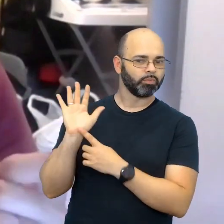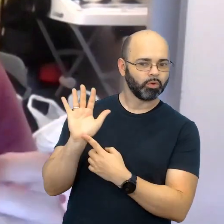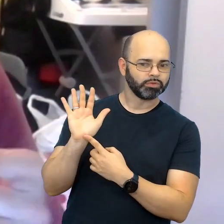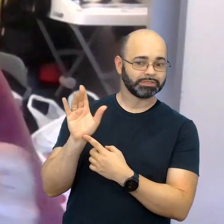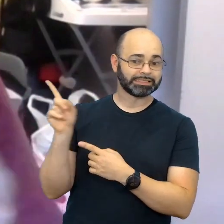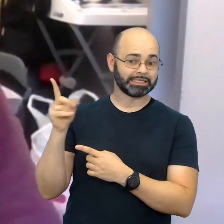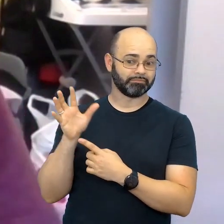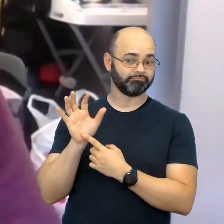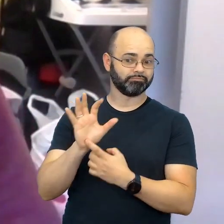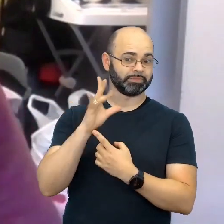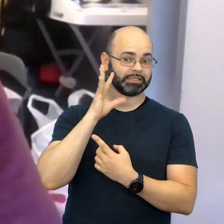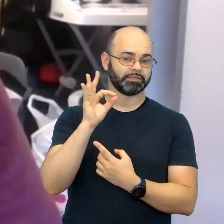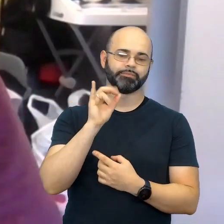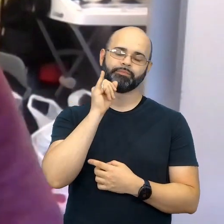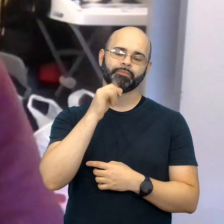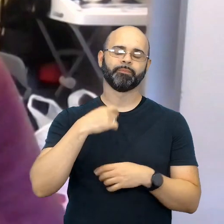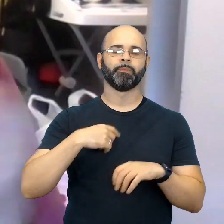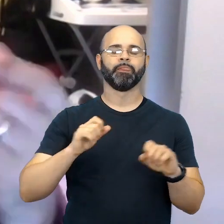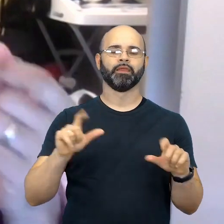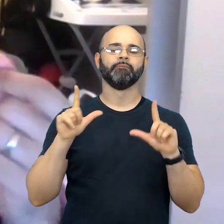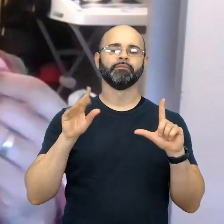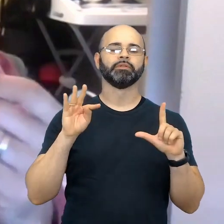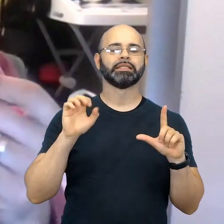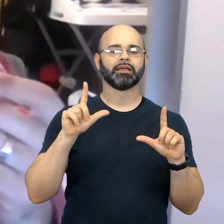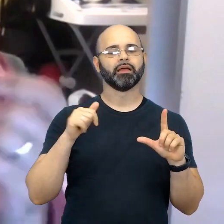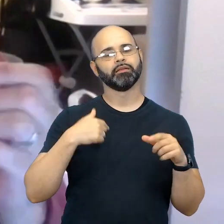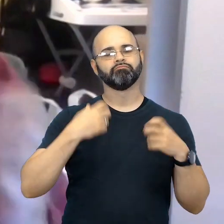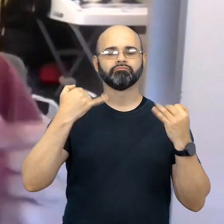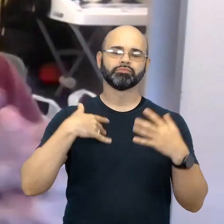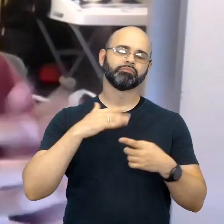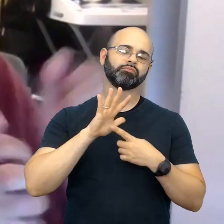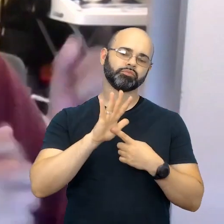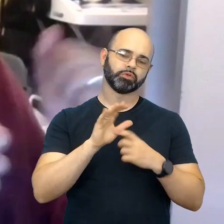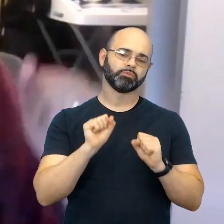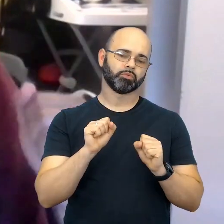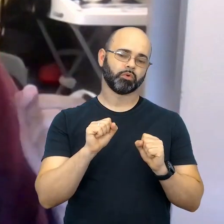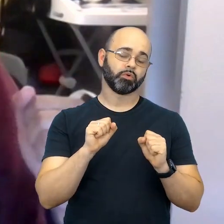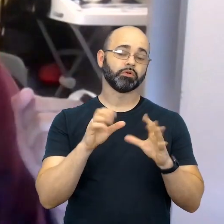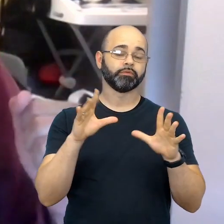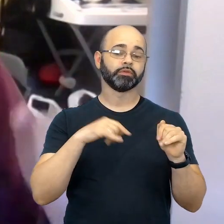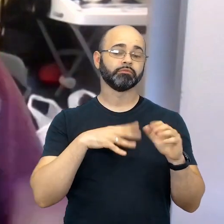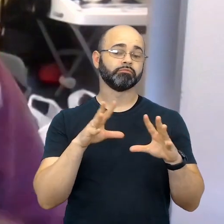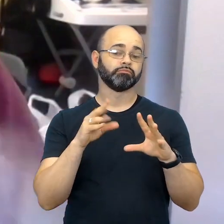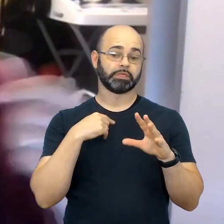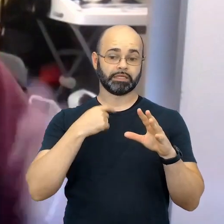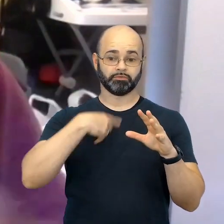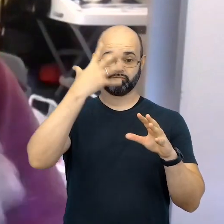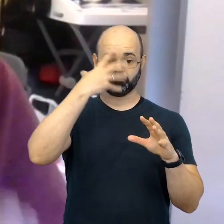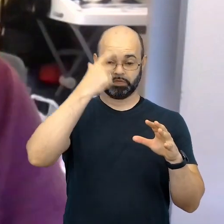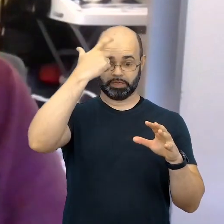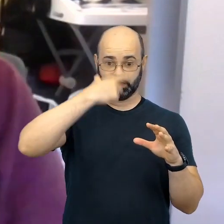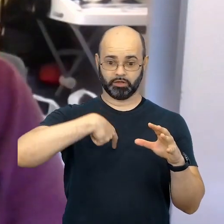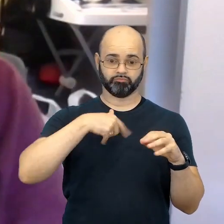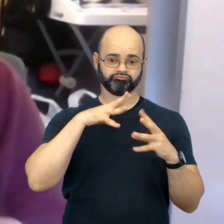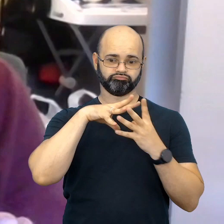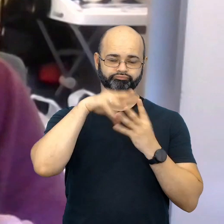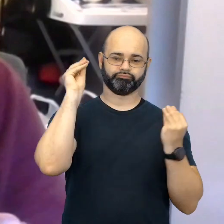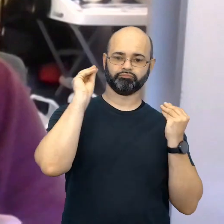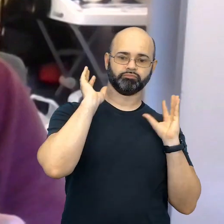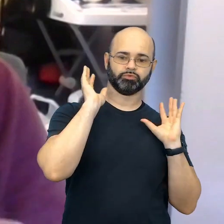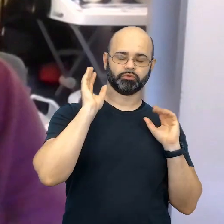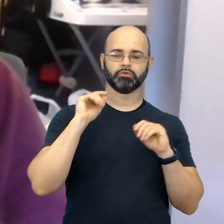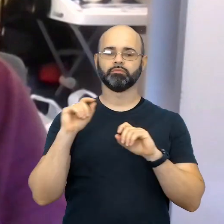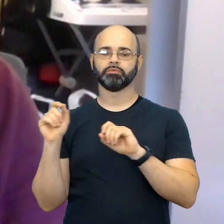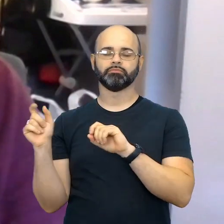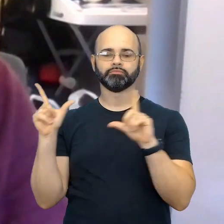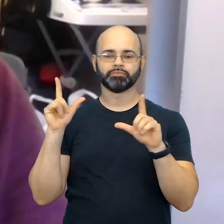momento. Então, se eu estou aparecendo junto na tela, eu posso estar desviando essa atenção. Então, talvez eu já não apareça junto. E isso eu já estou tomando uma nova decisão sobre o